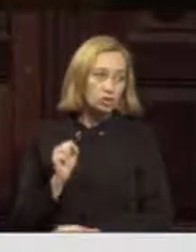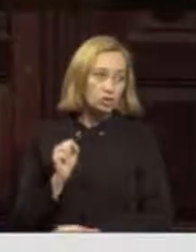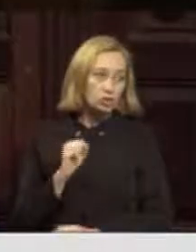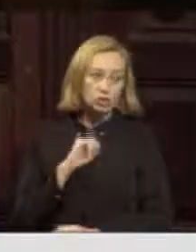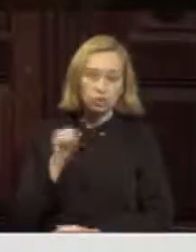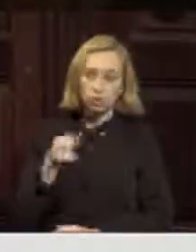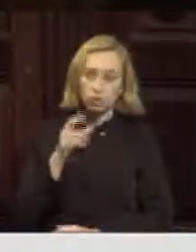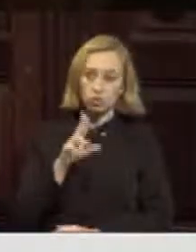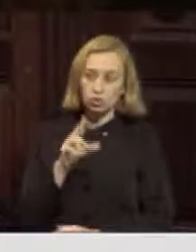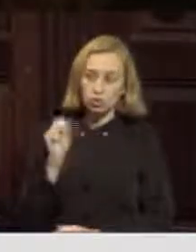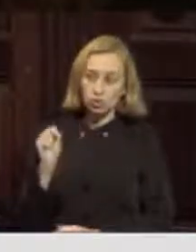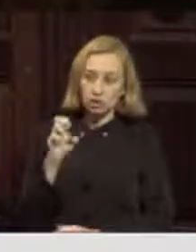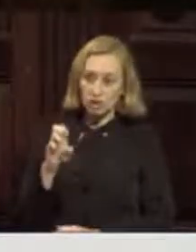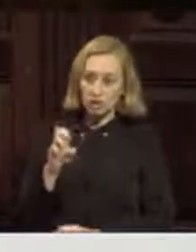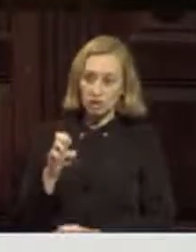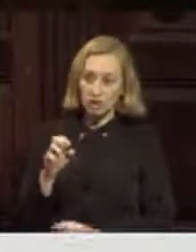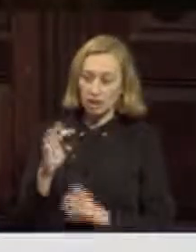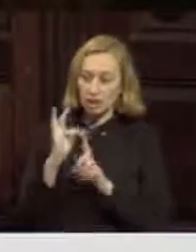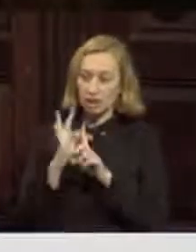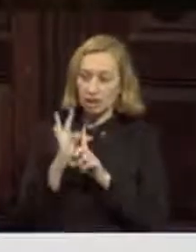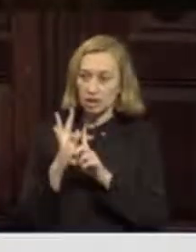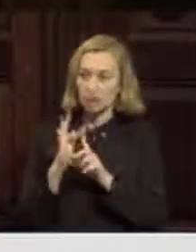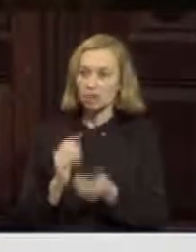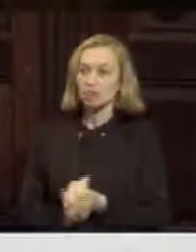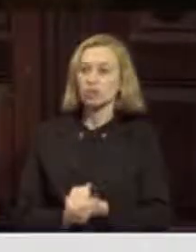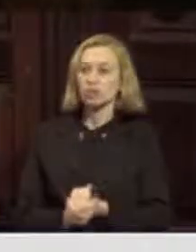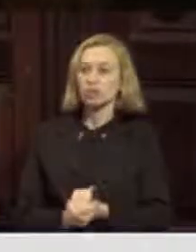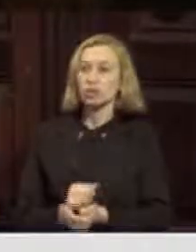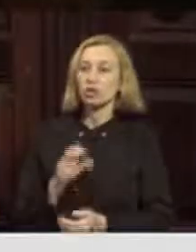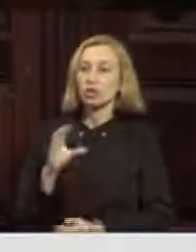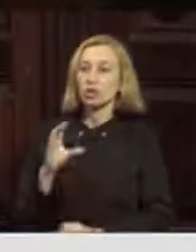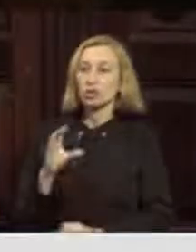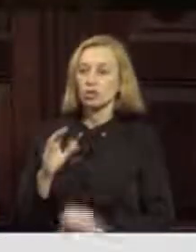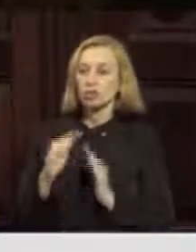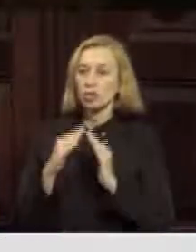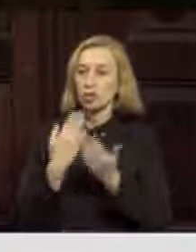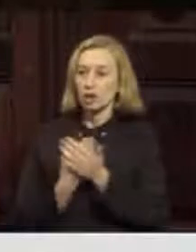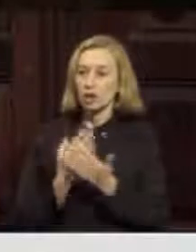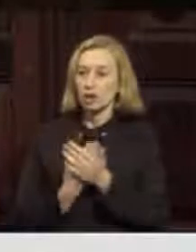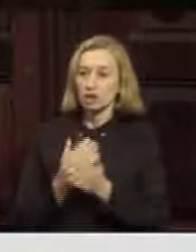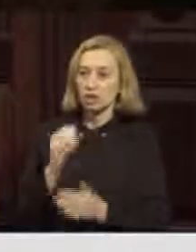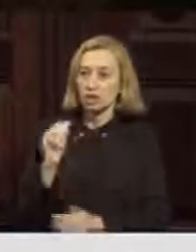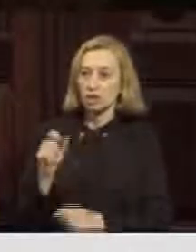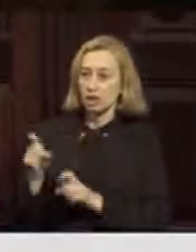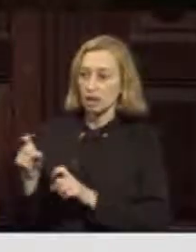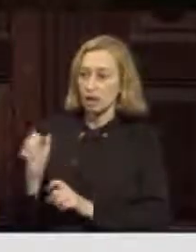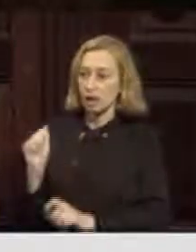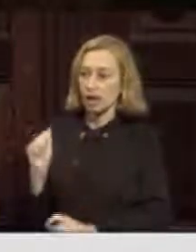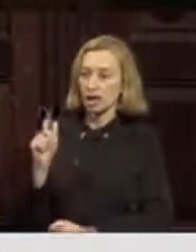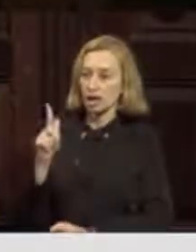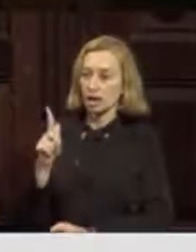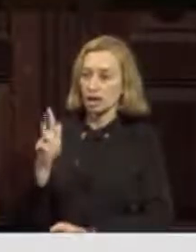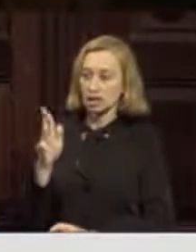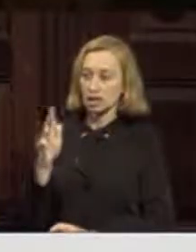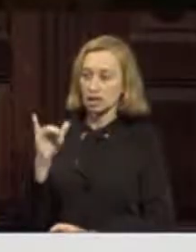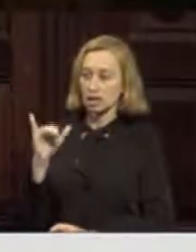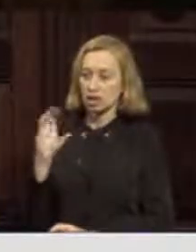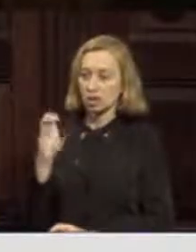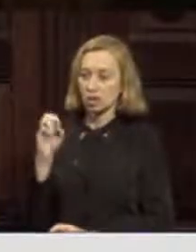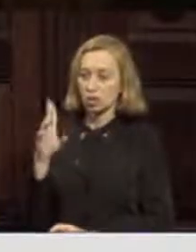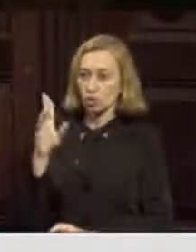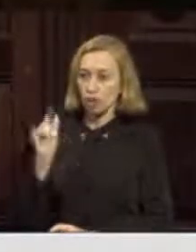Teresópolis, Colégio Estadual Agrícola José Soares Júnior, em Itaboraí,